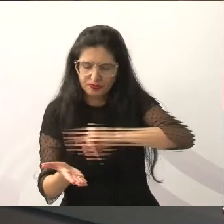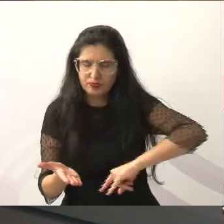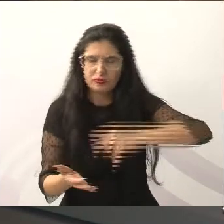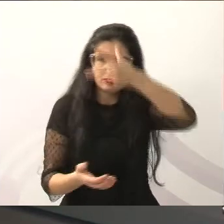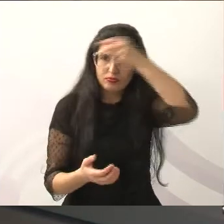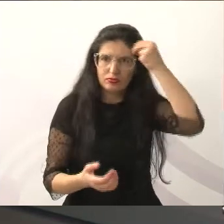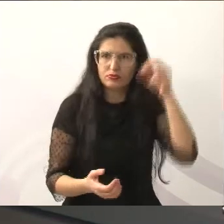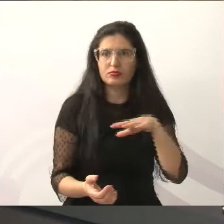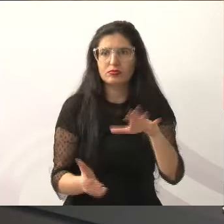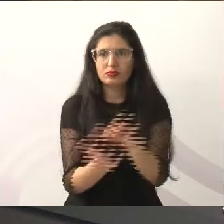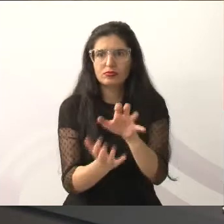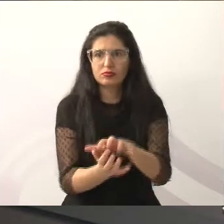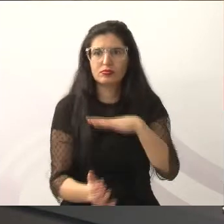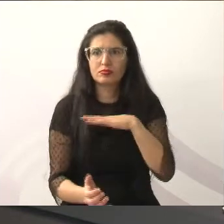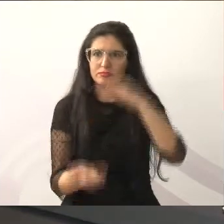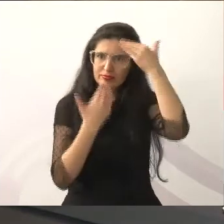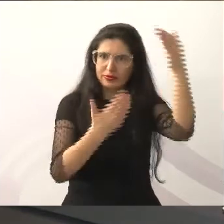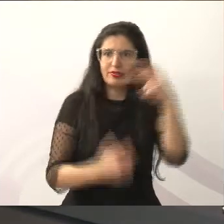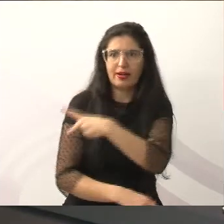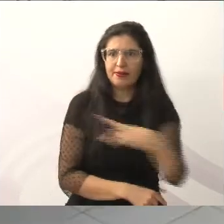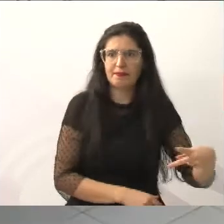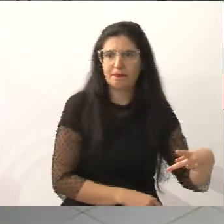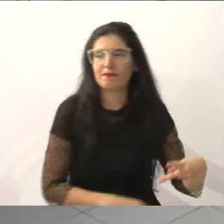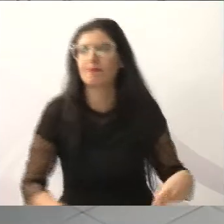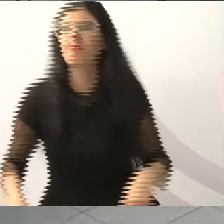Muito obrigado, senhor presidente.